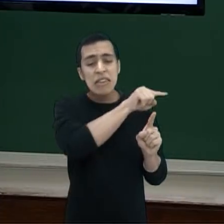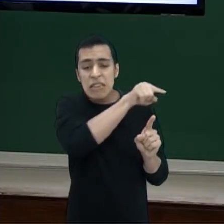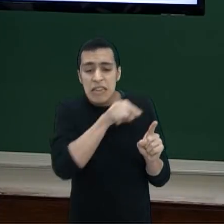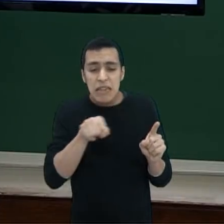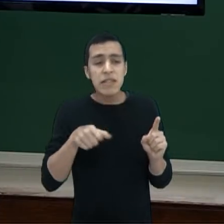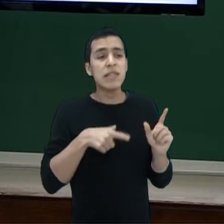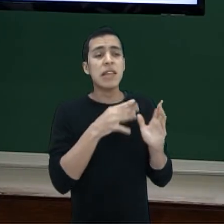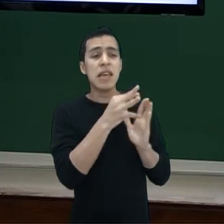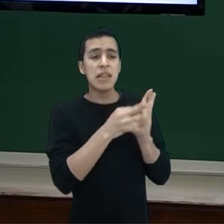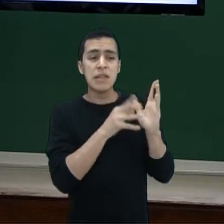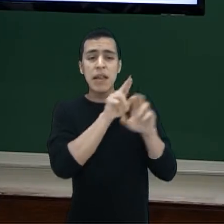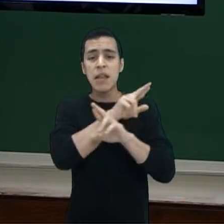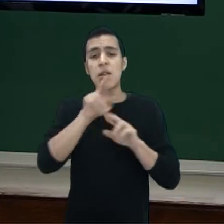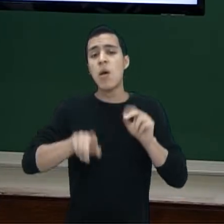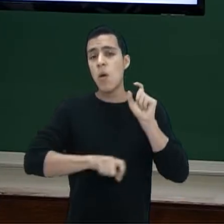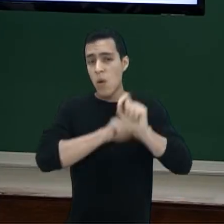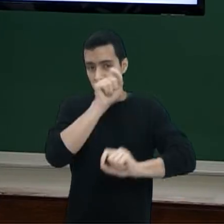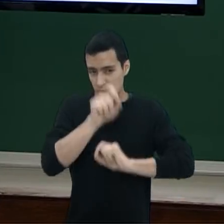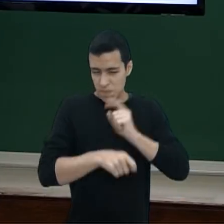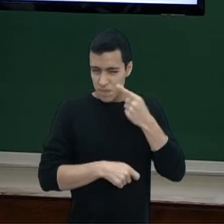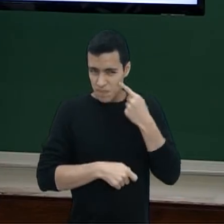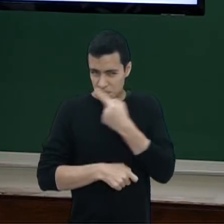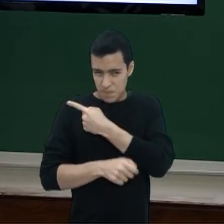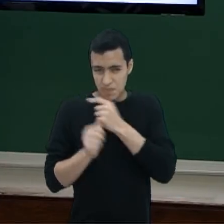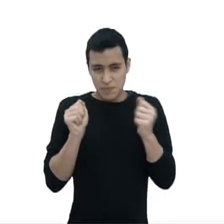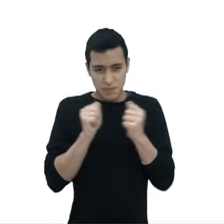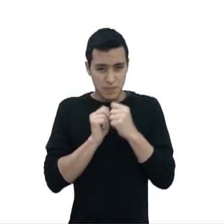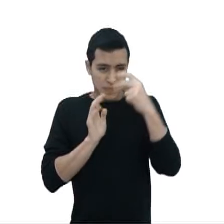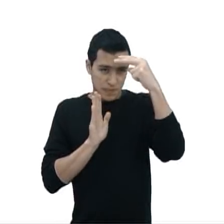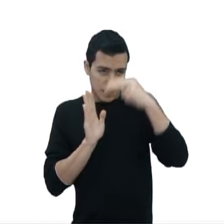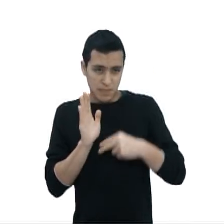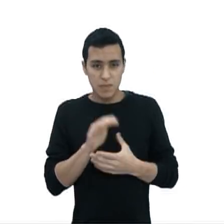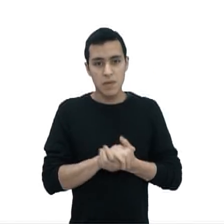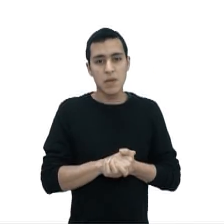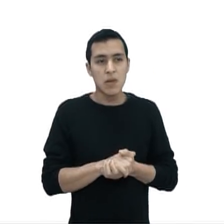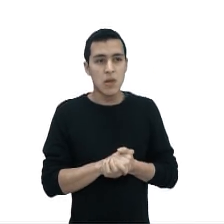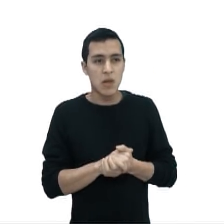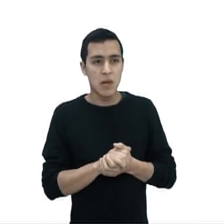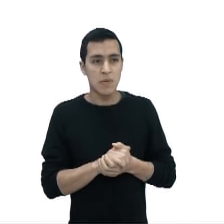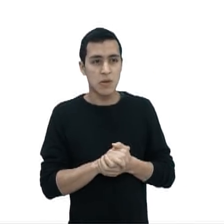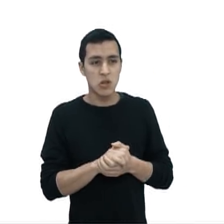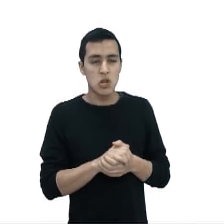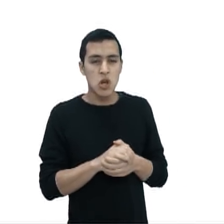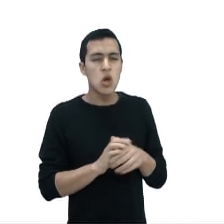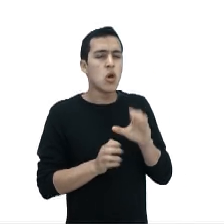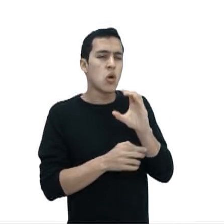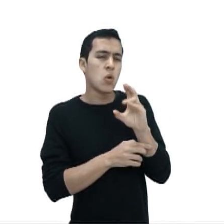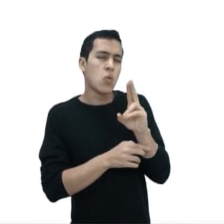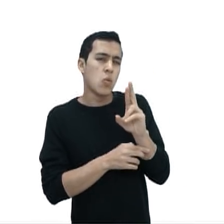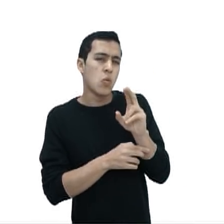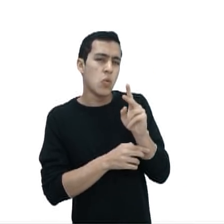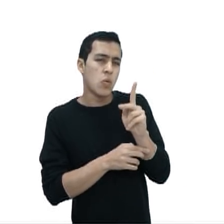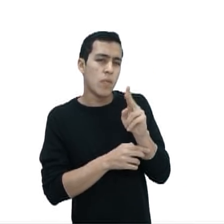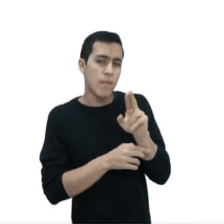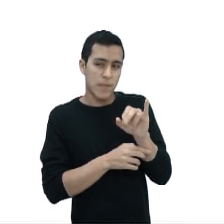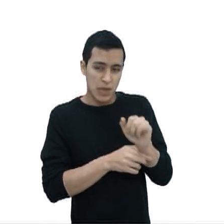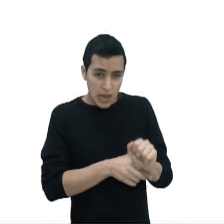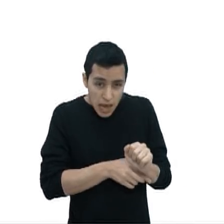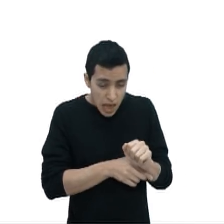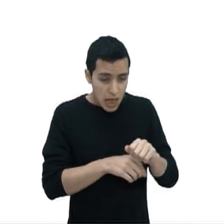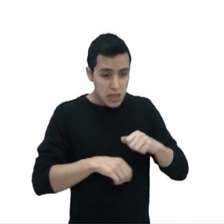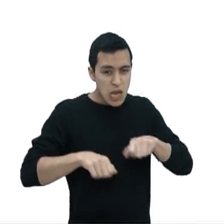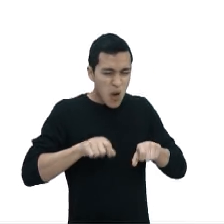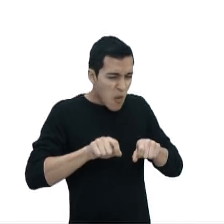encontram, certo? Então, vamos ler aqui comigo, pessoal, olha lá, Curupira. De acordo com a lenda, ele